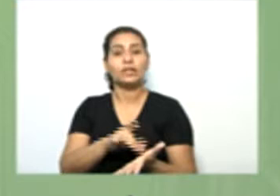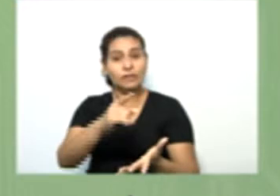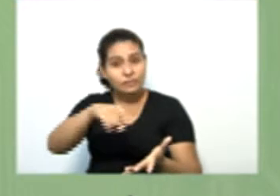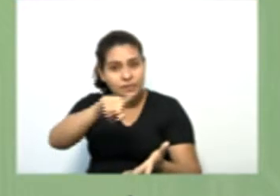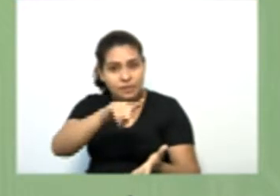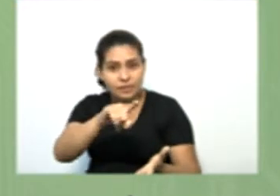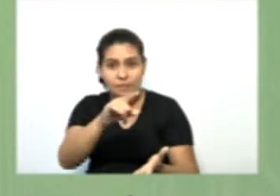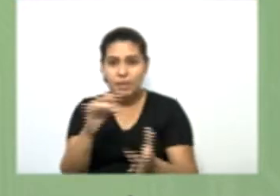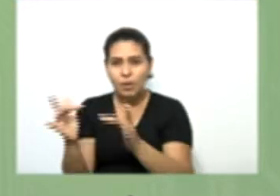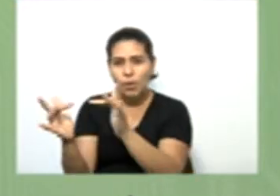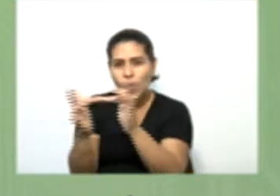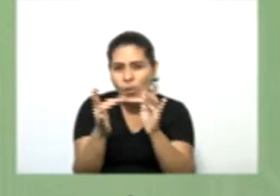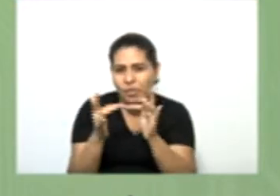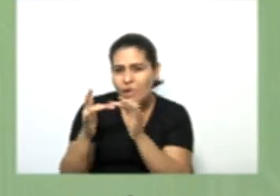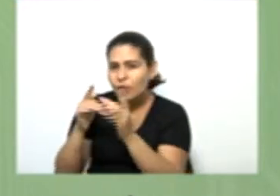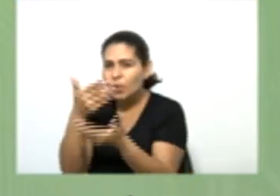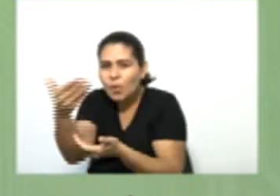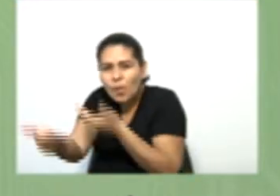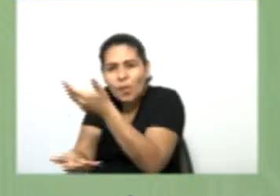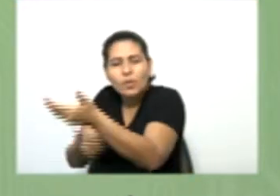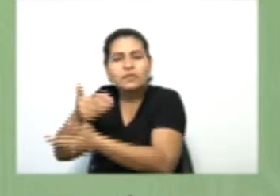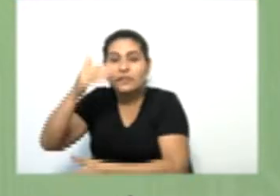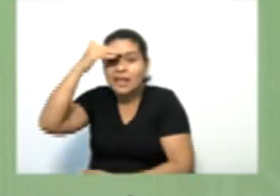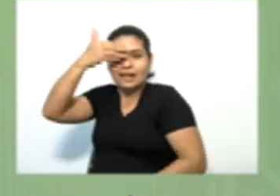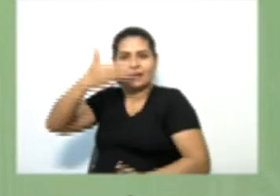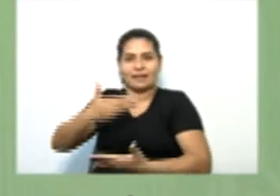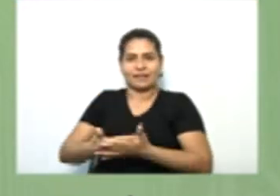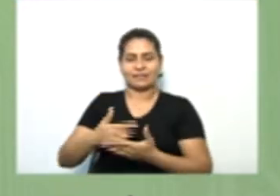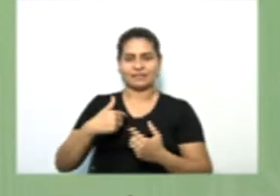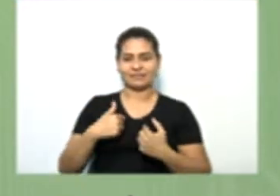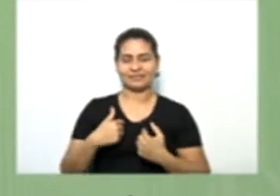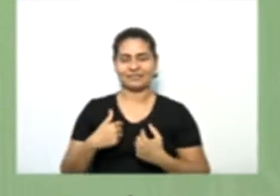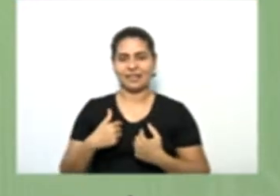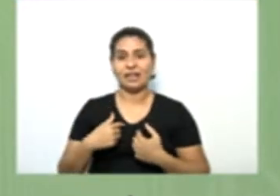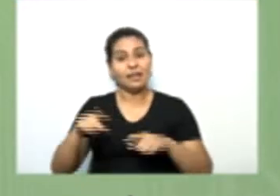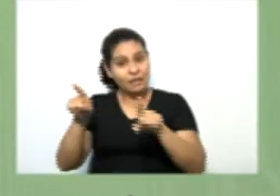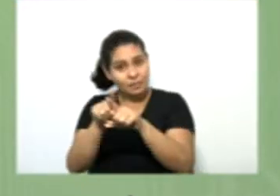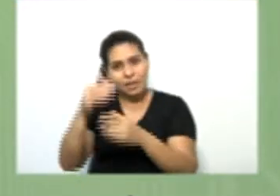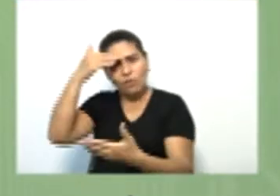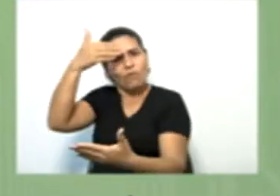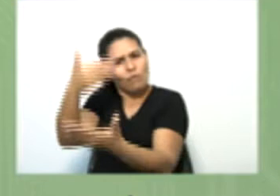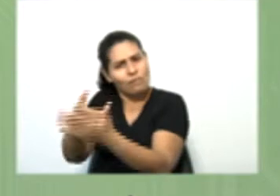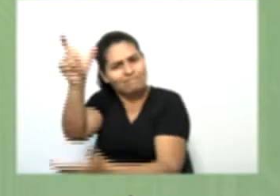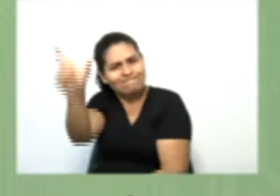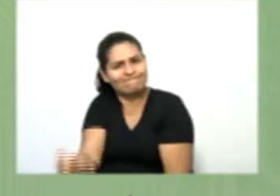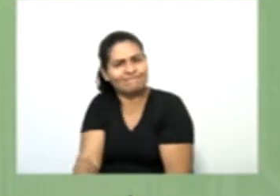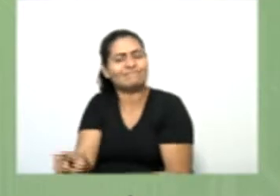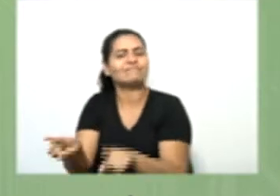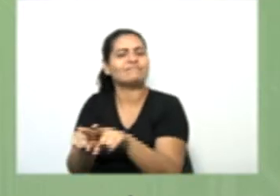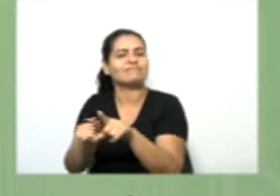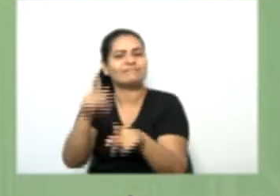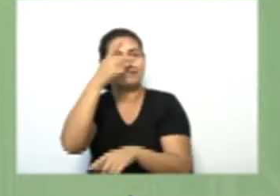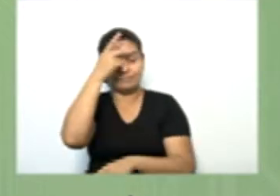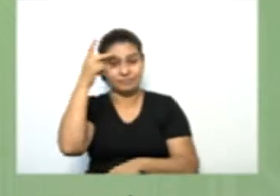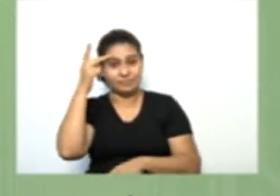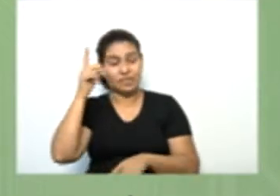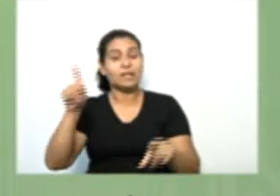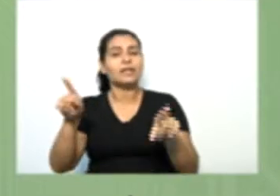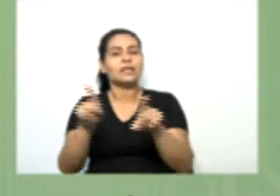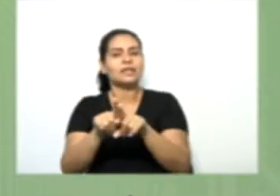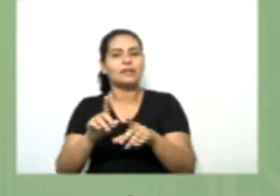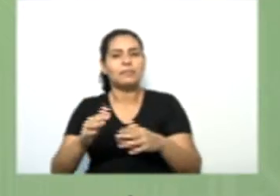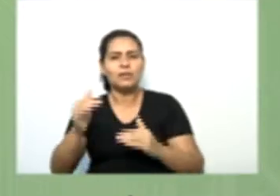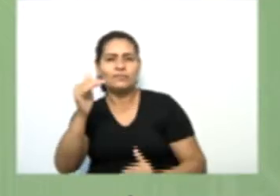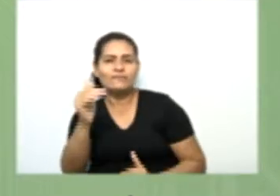se relacionar bem com as outras pessoas, elas vão confiar em ti e você vai conseguir confiar nelas. E mostra também a maturidade